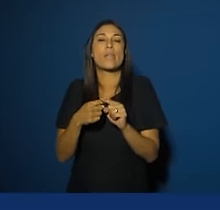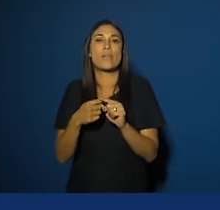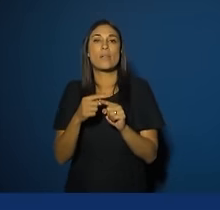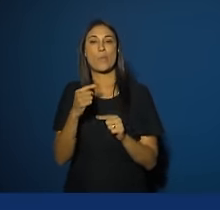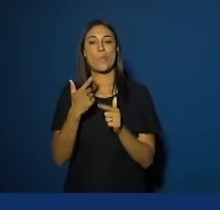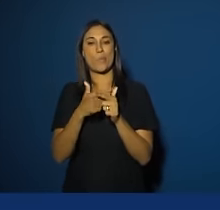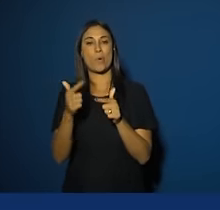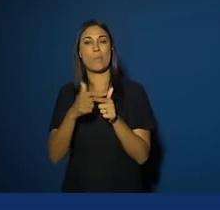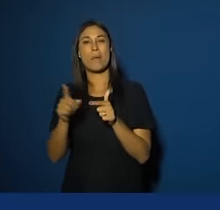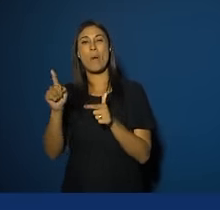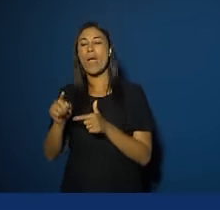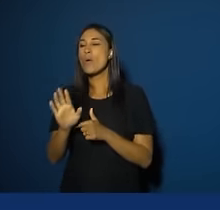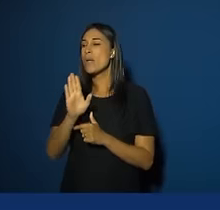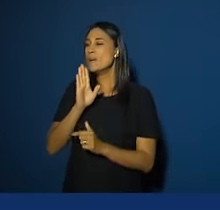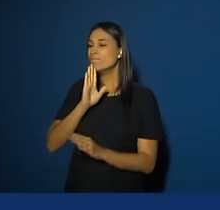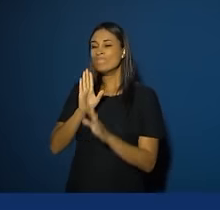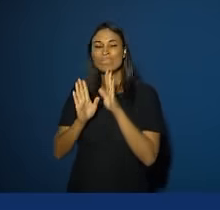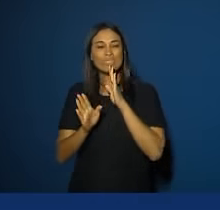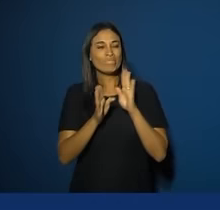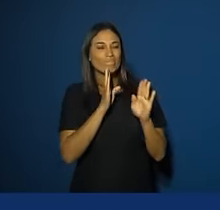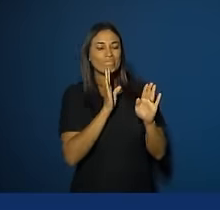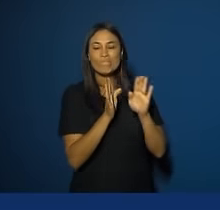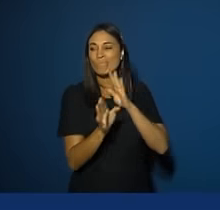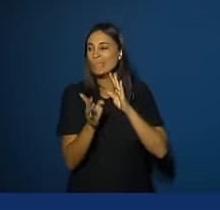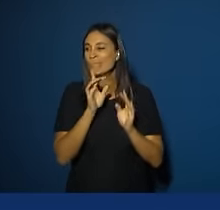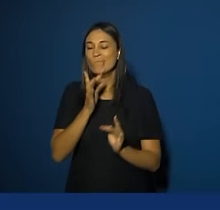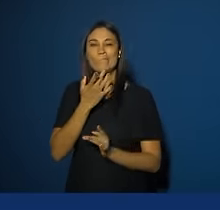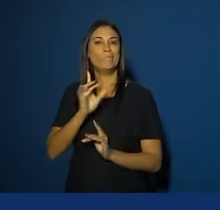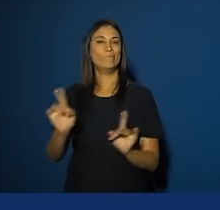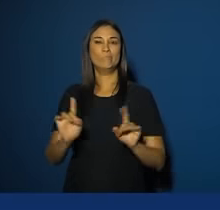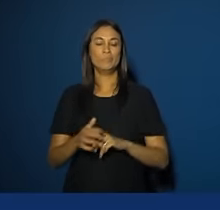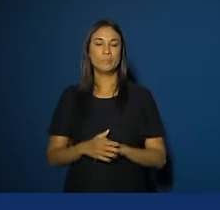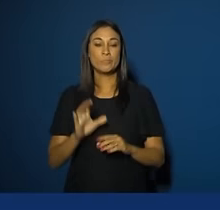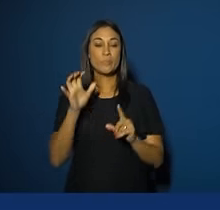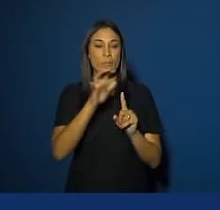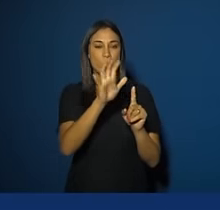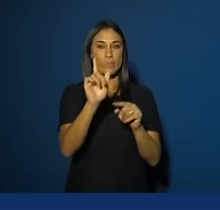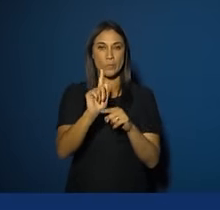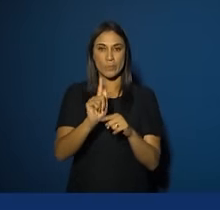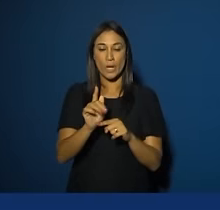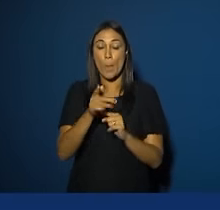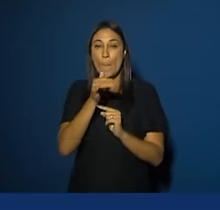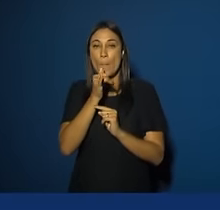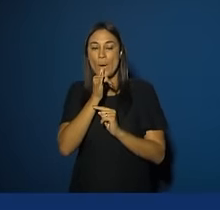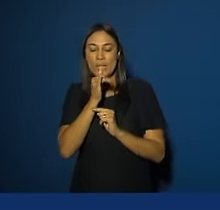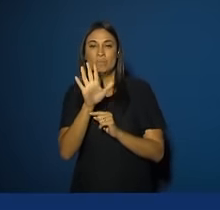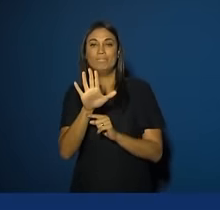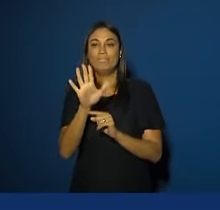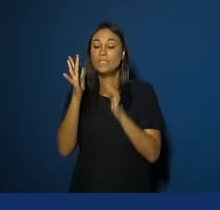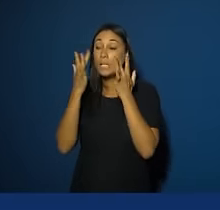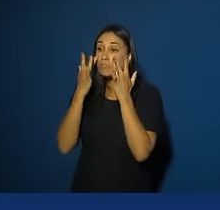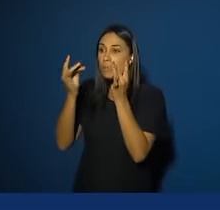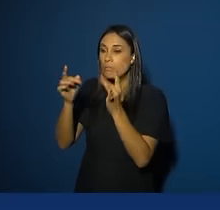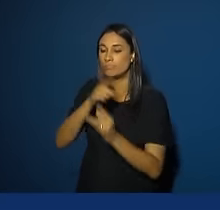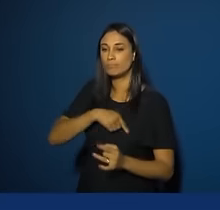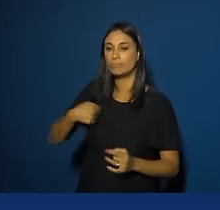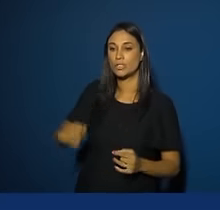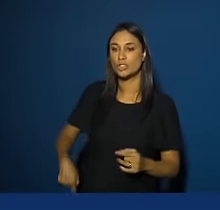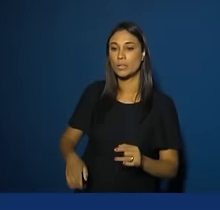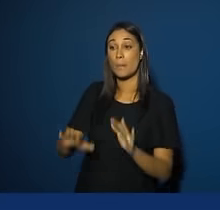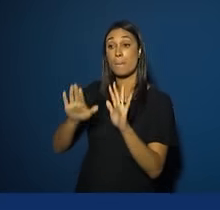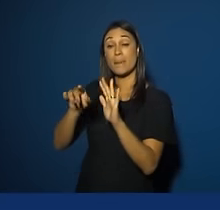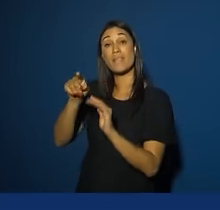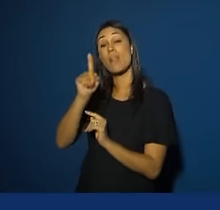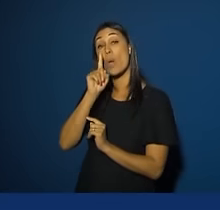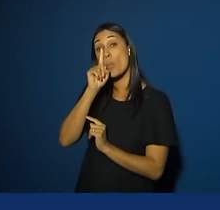o problema são os desconhecidos, que realmente que afetam a gestão. Então, todo mundo talvez vai chamar a atenção de China, mas China, vamos dizer